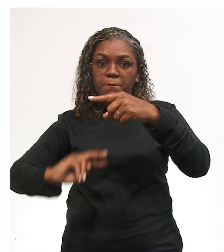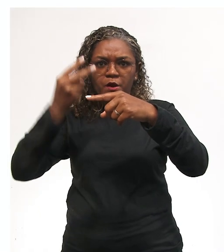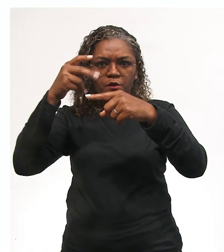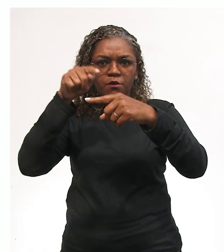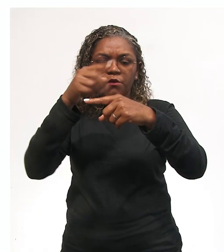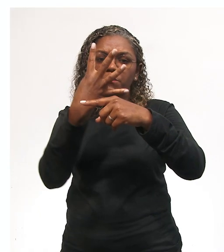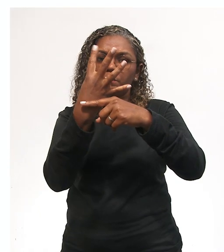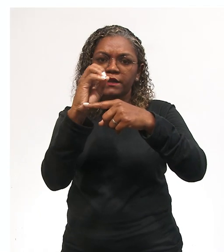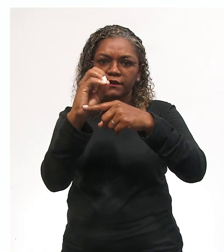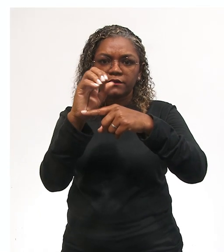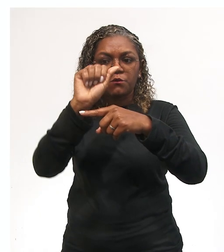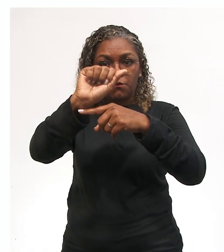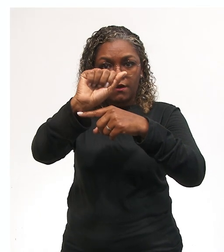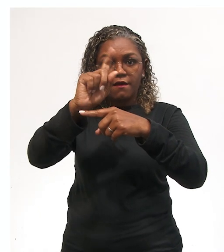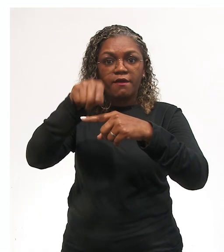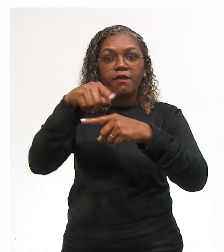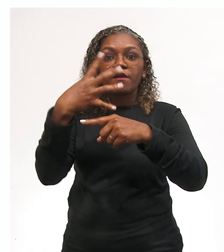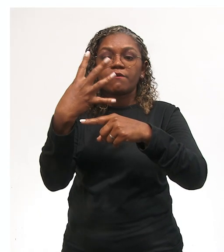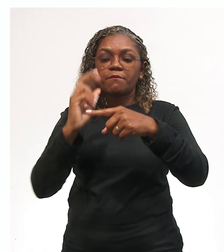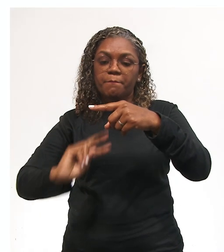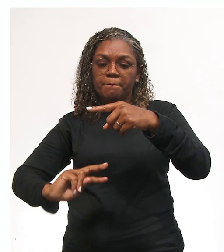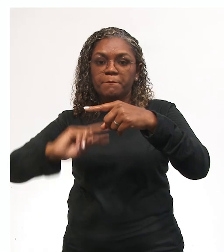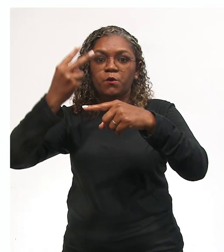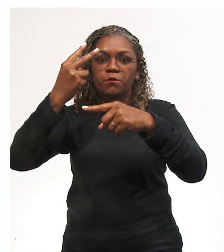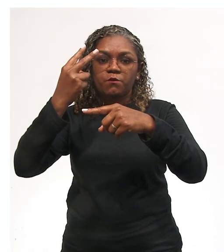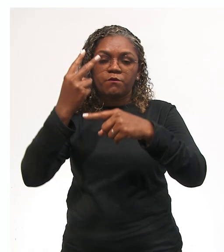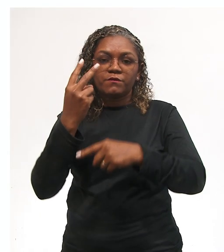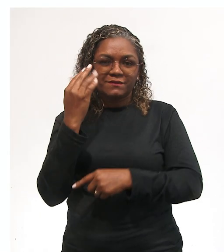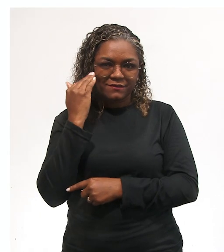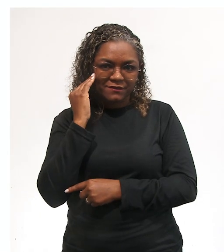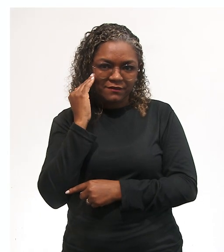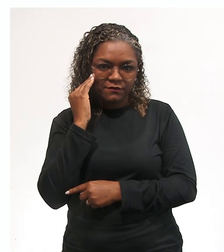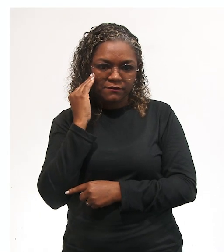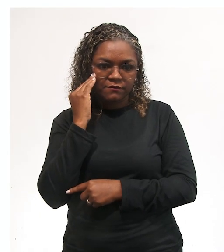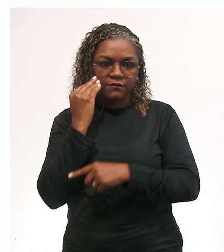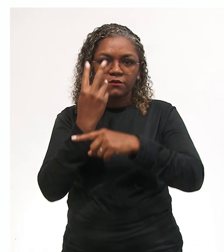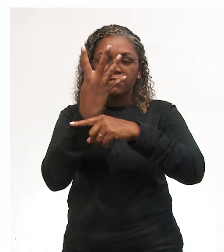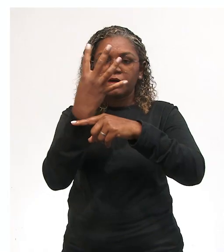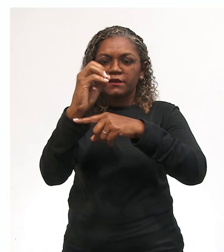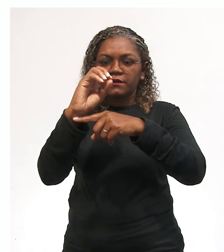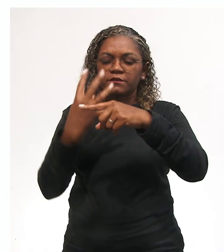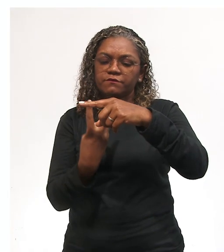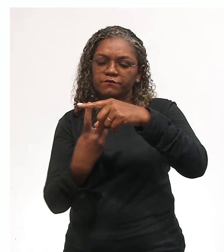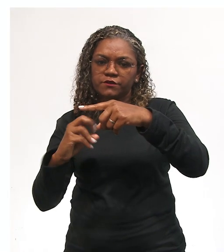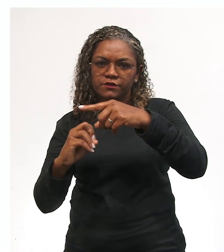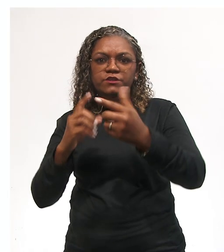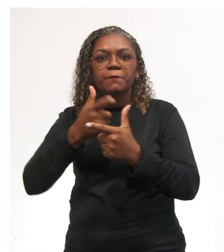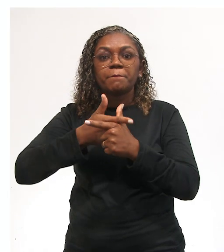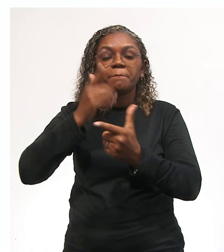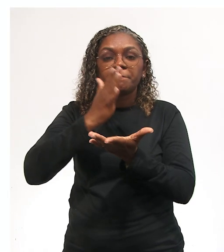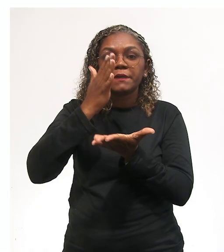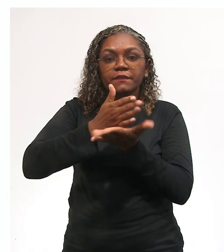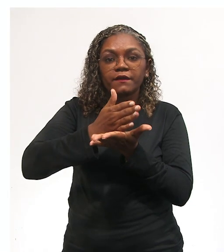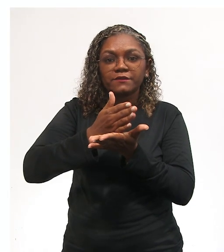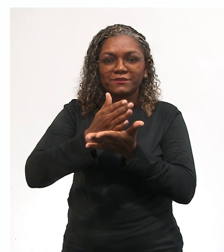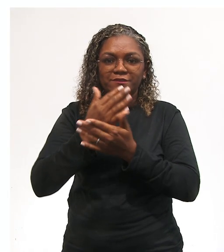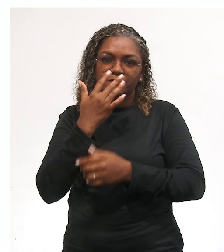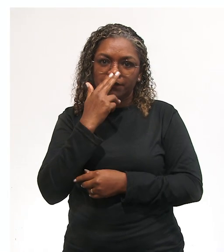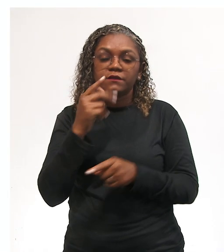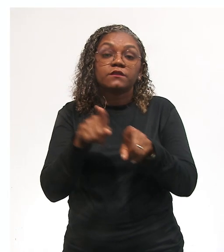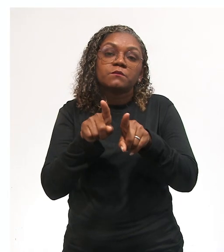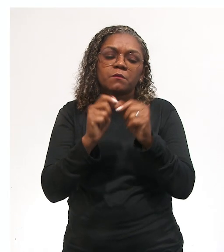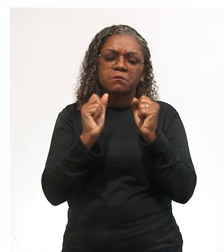Então, nós temos essa comparação. O produto A custa o dobro do produto B, ou posso também comparar ao